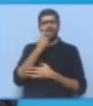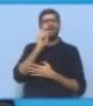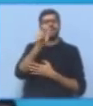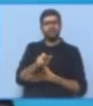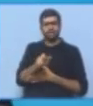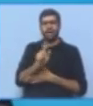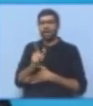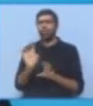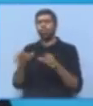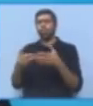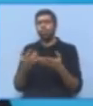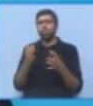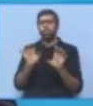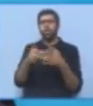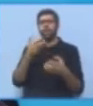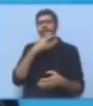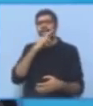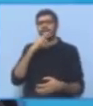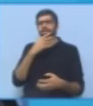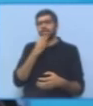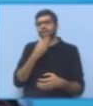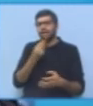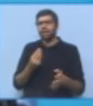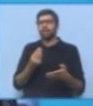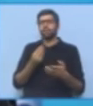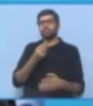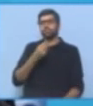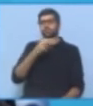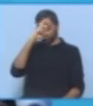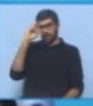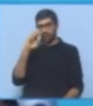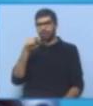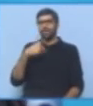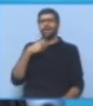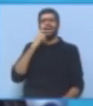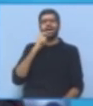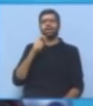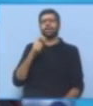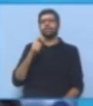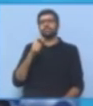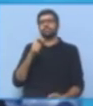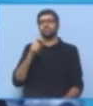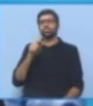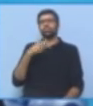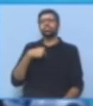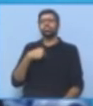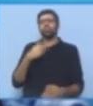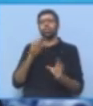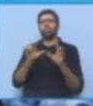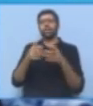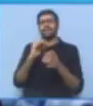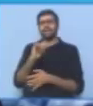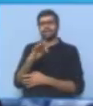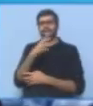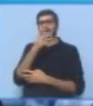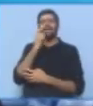Será um coletivo? O povo de Israel? A quem é que o profeta Isaías se referia? Não é? Há muitas teorias sobre isso. De qualquer